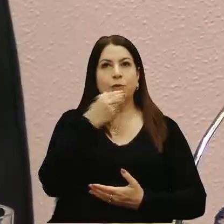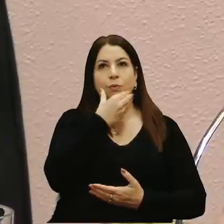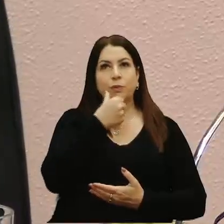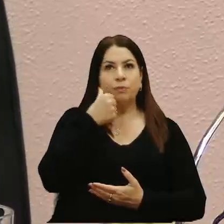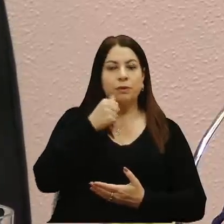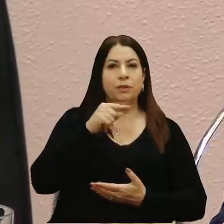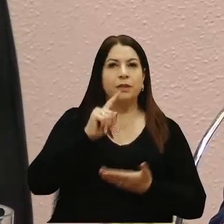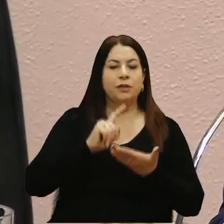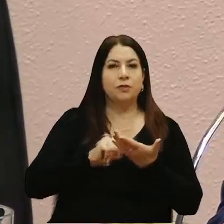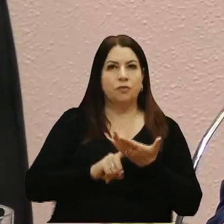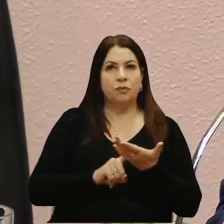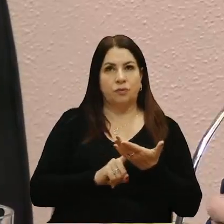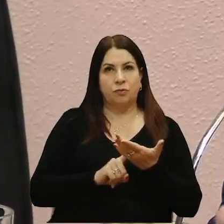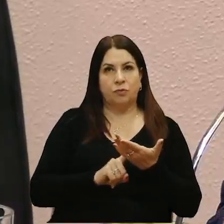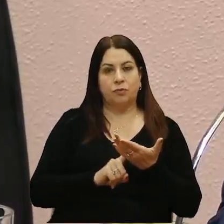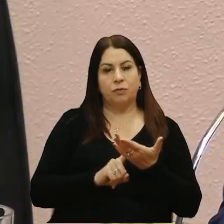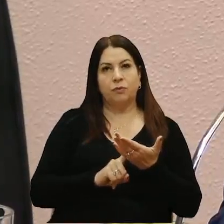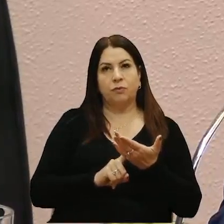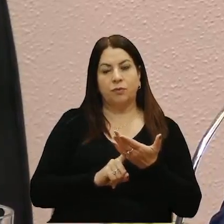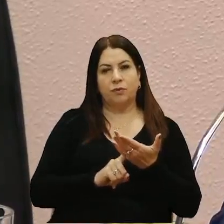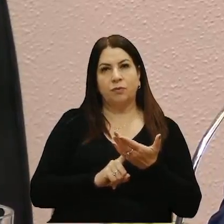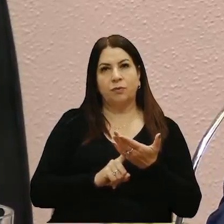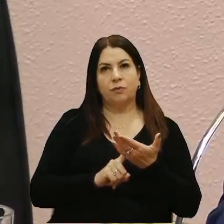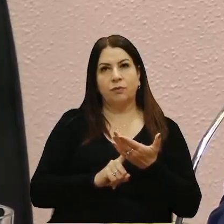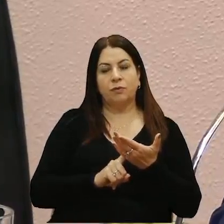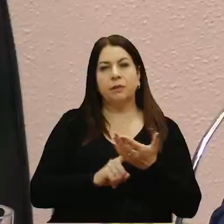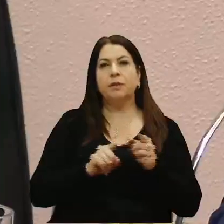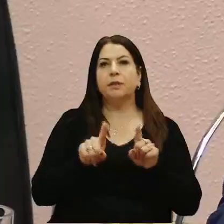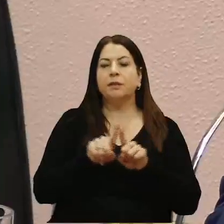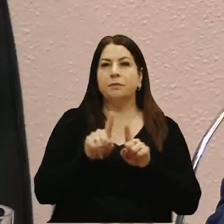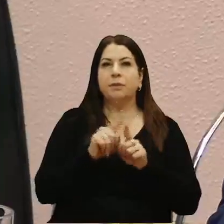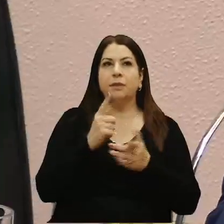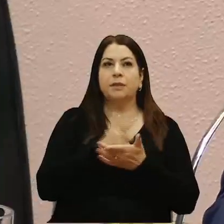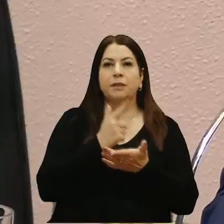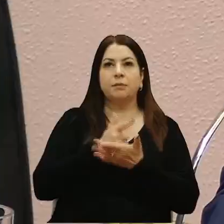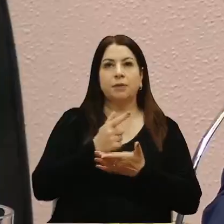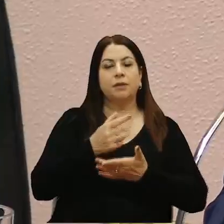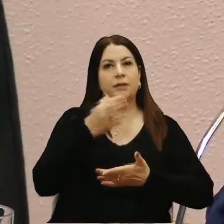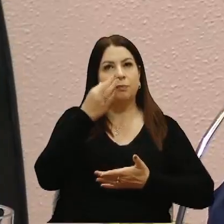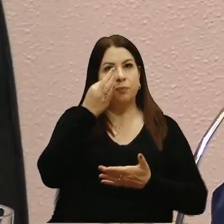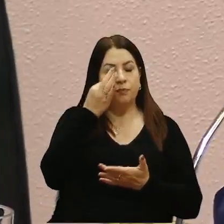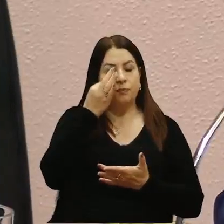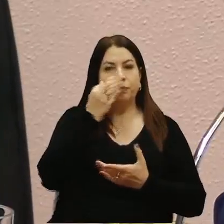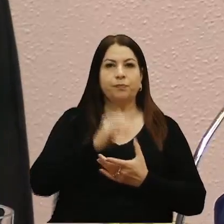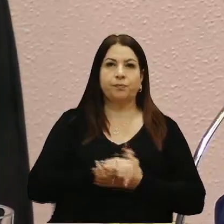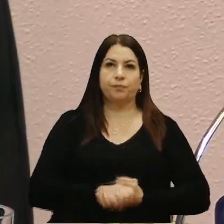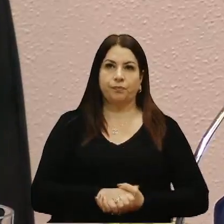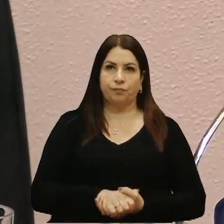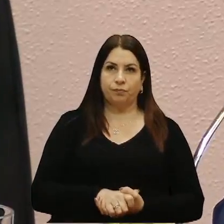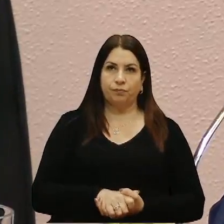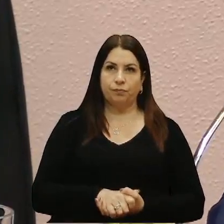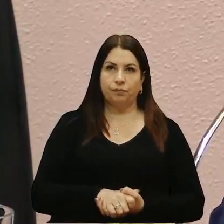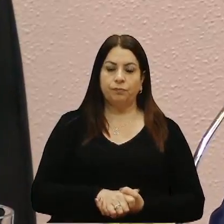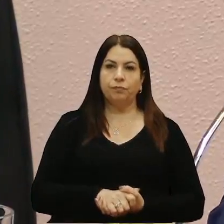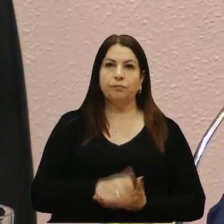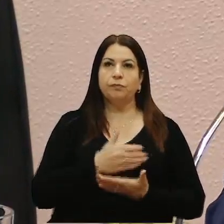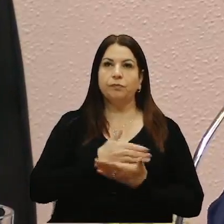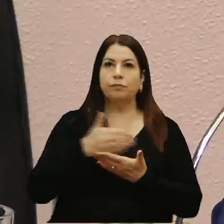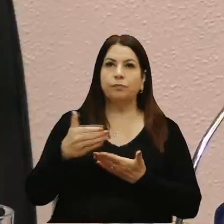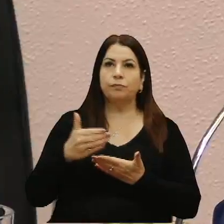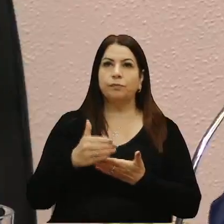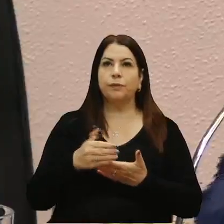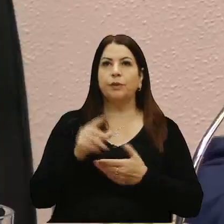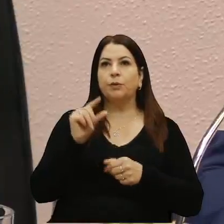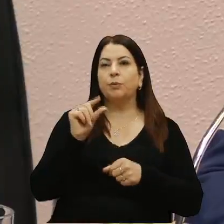vereadores que procedam ao registro de presença no terminal eletrônico e no livro de presença. Passemos